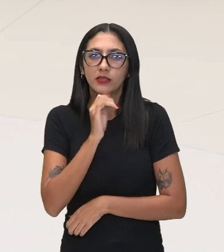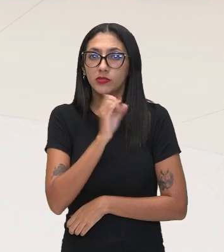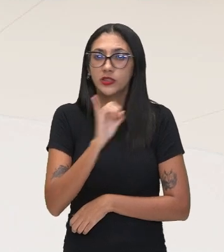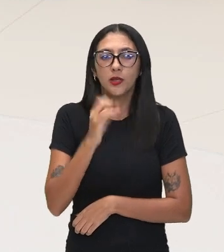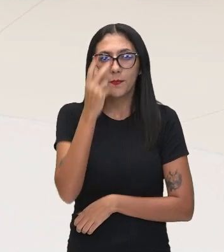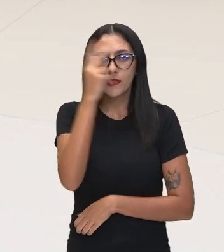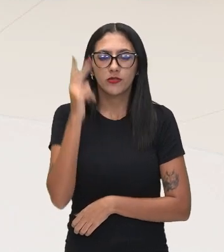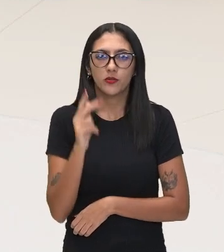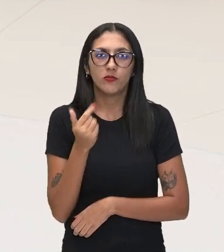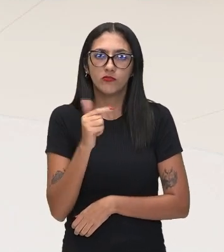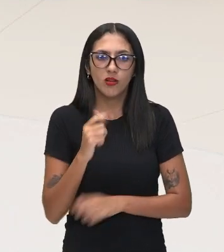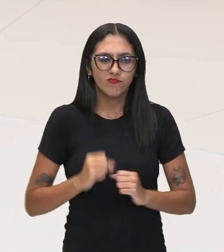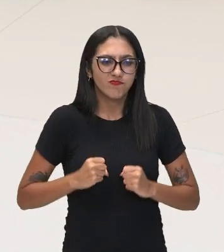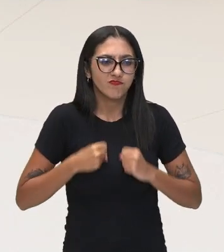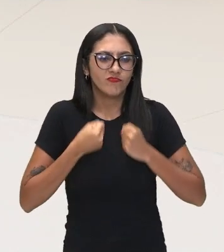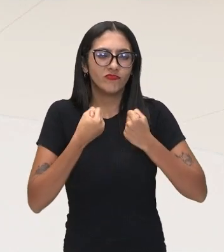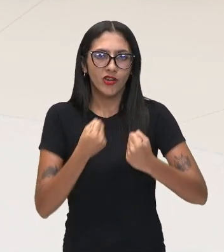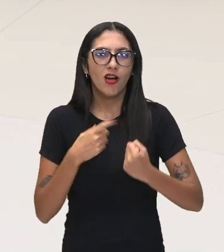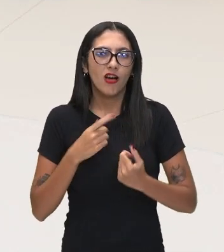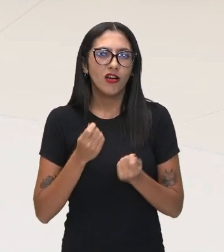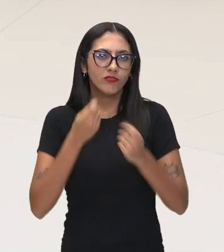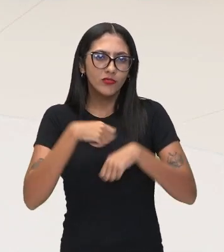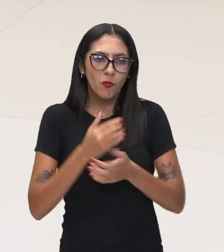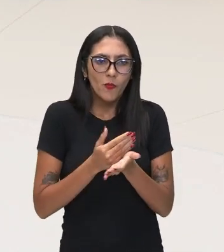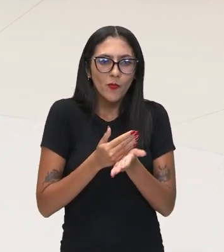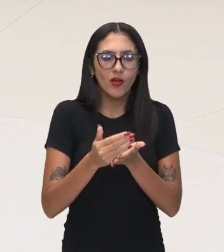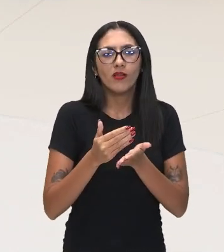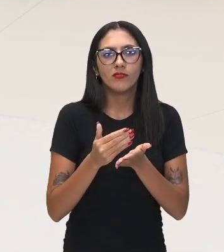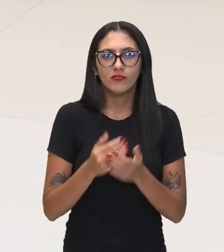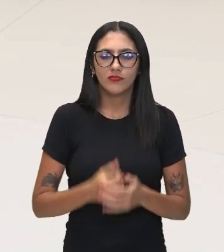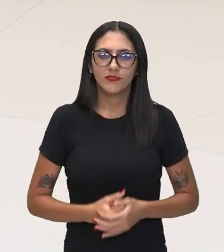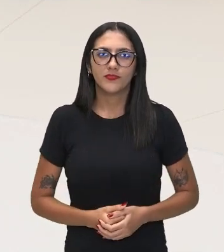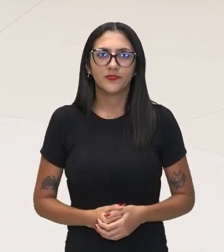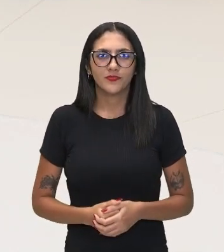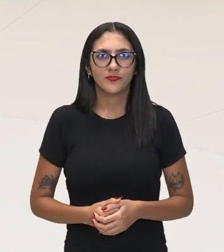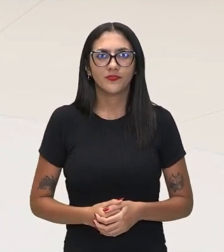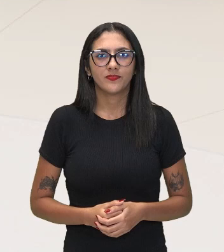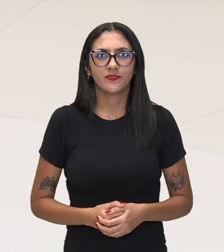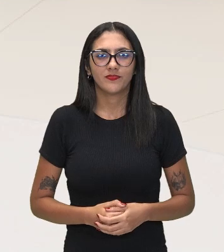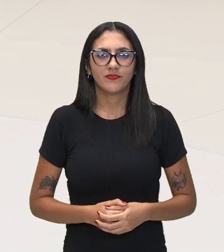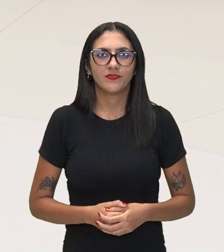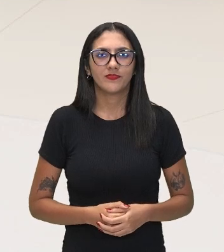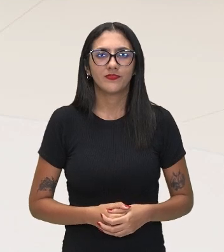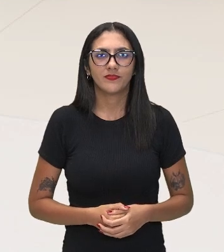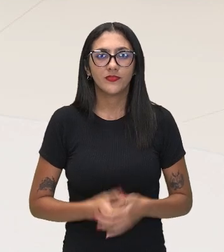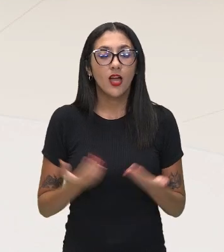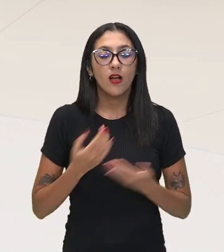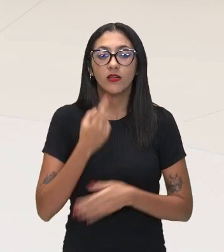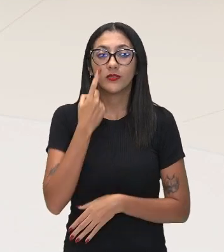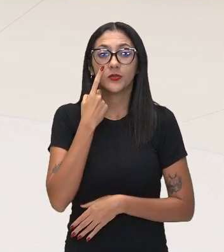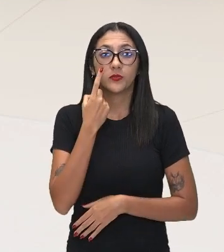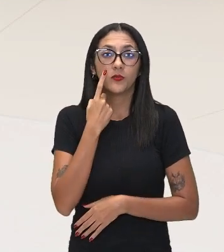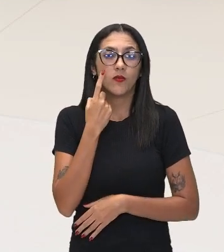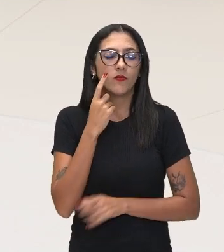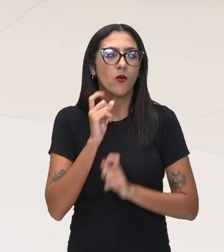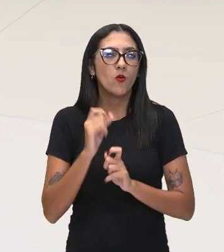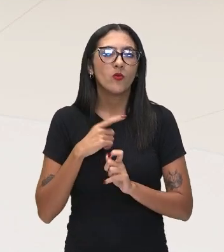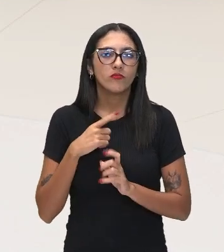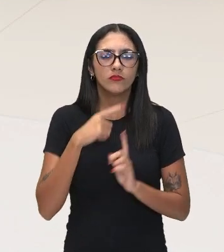fossem ousadas, né, e colocassem em prática aí essa criatividade. E agora nós vamos ver os tipos de